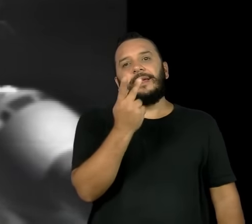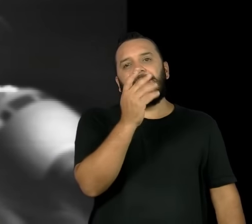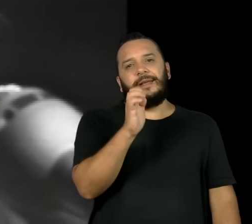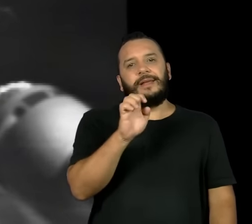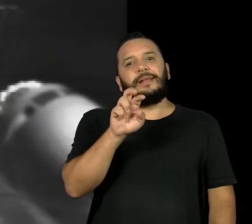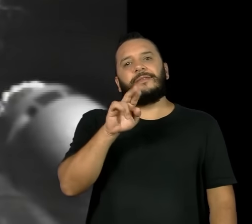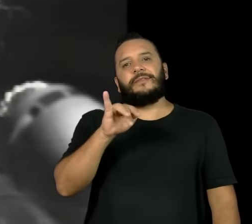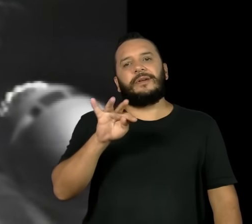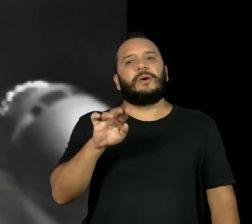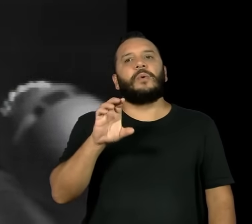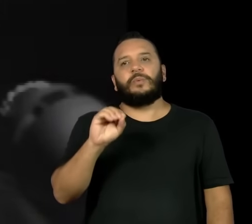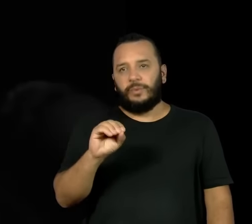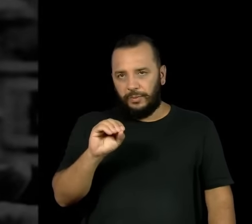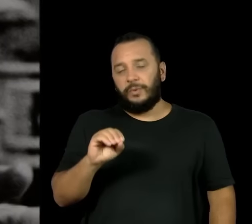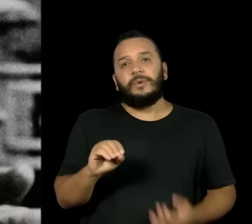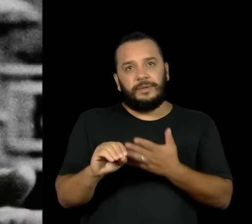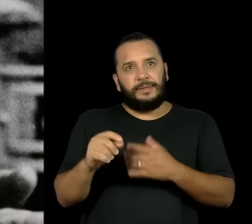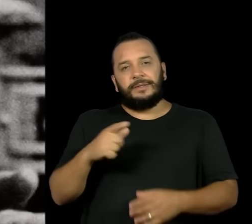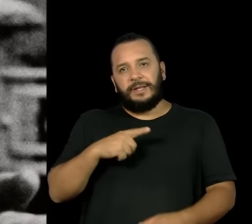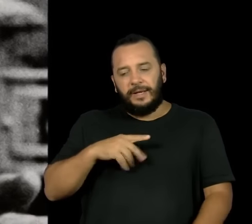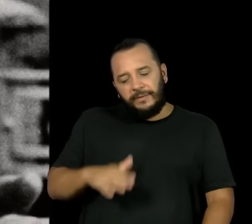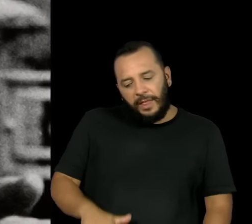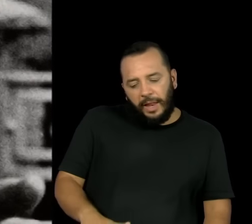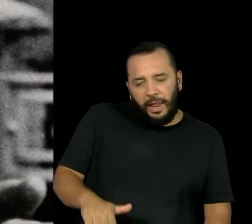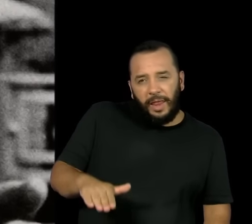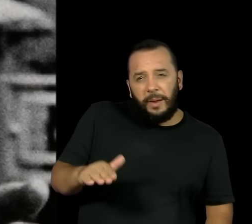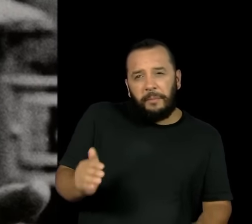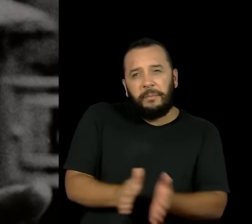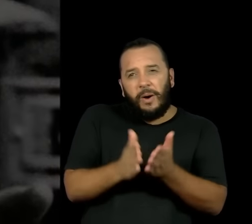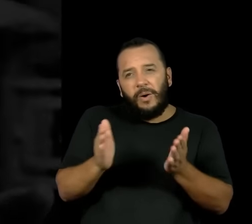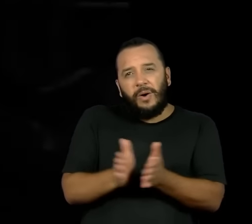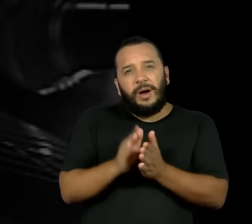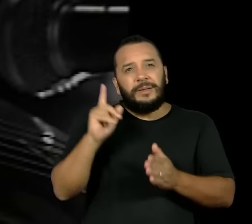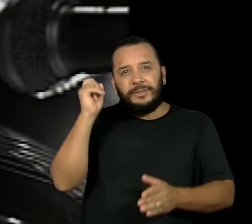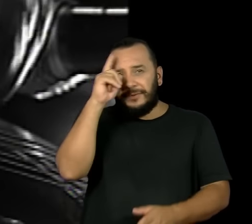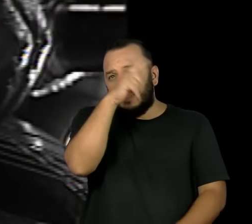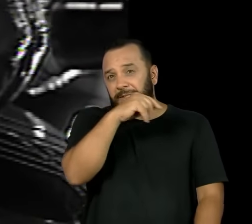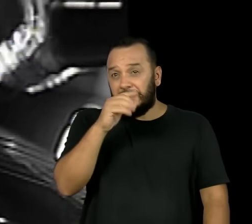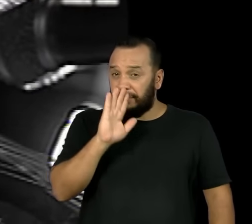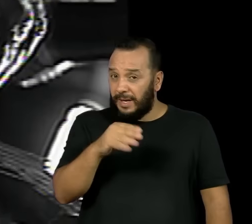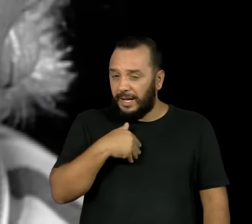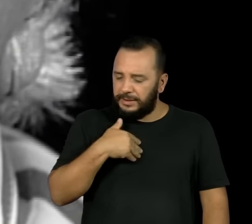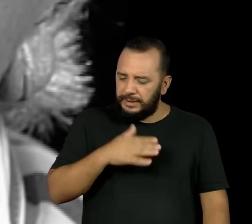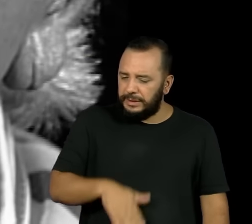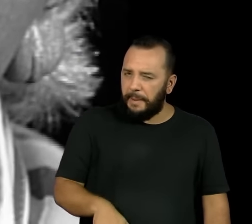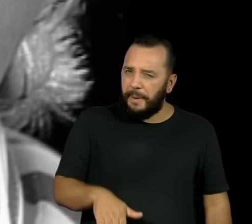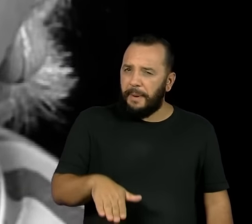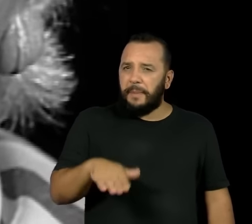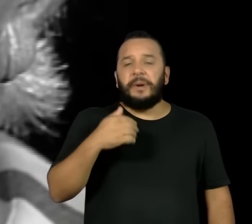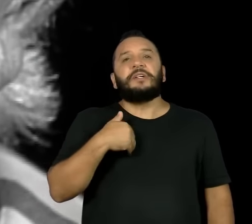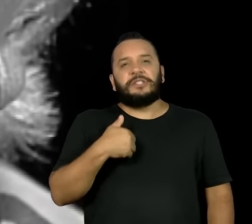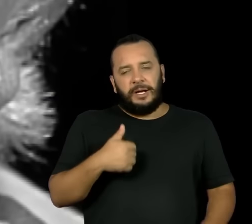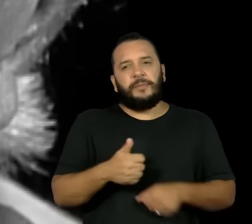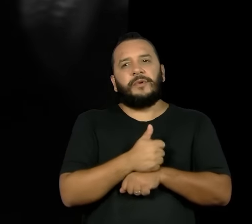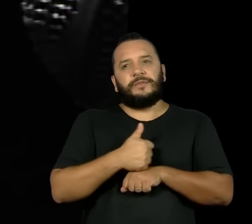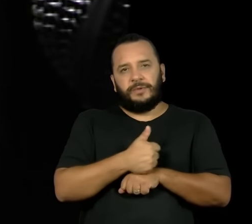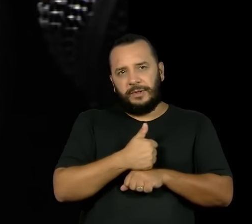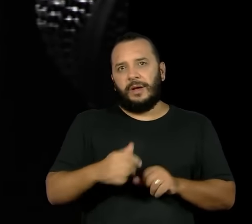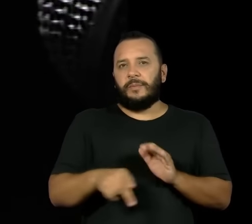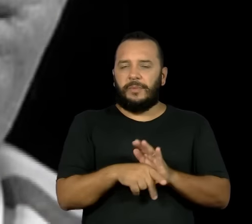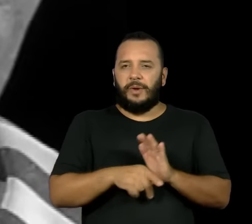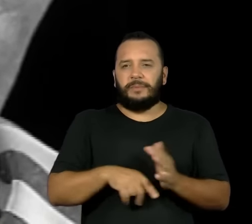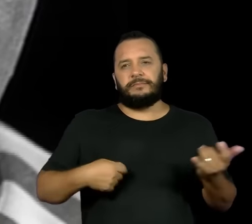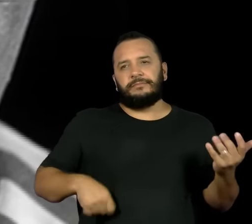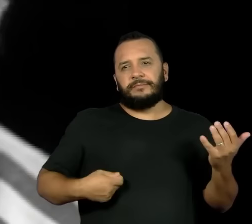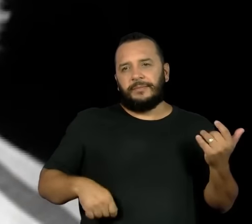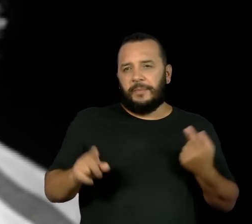teve uma infância e adolescência pobre e difícil mas desde criança já demonstrava talento para a música